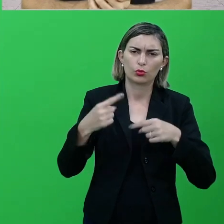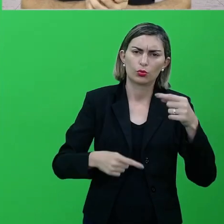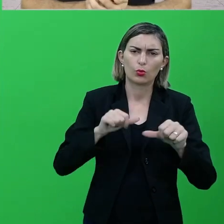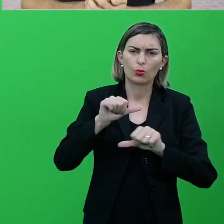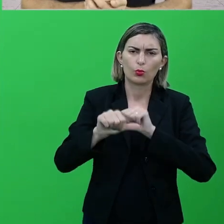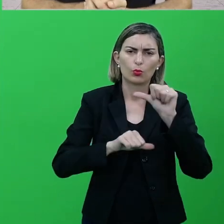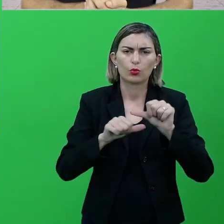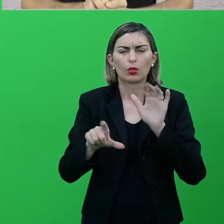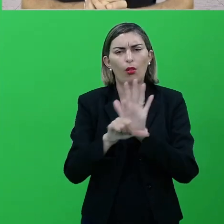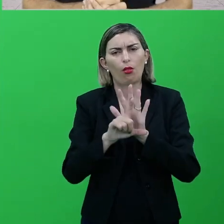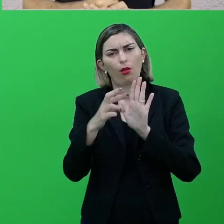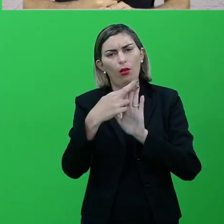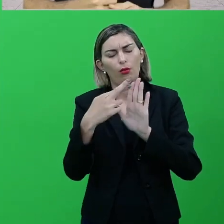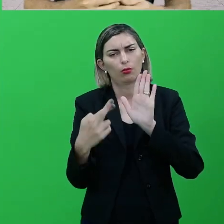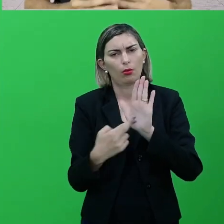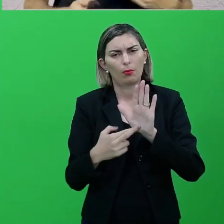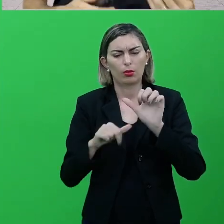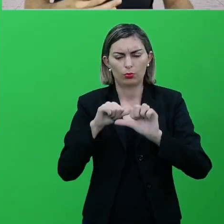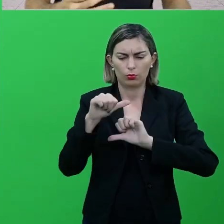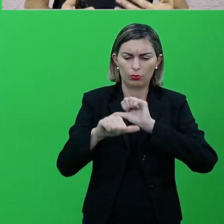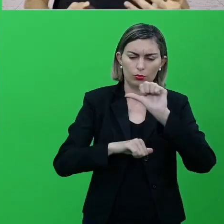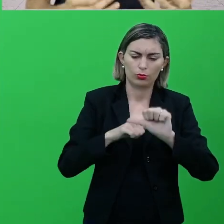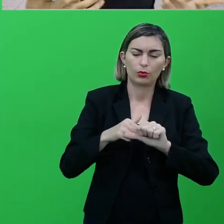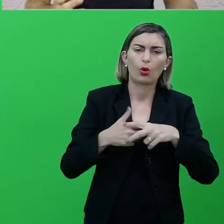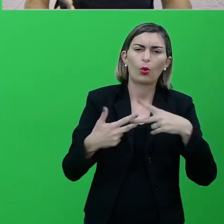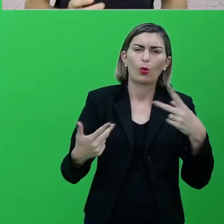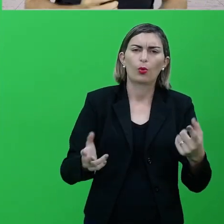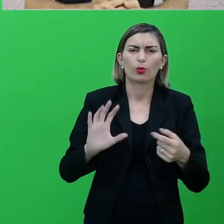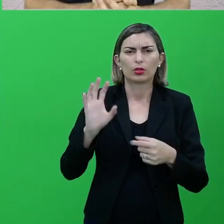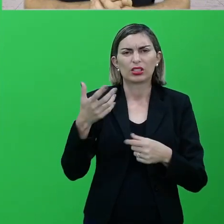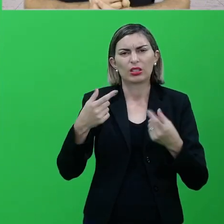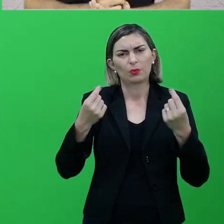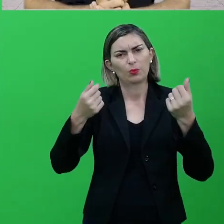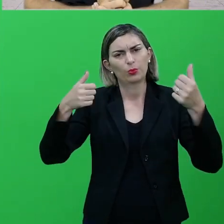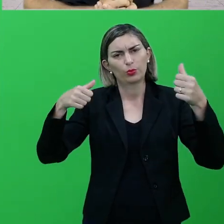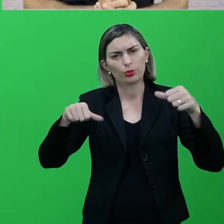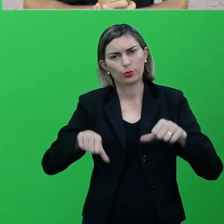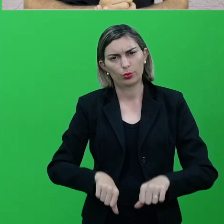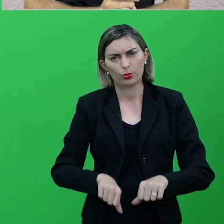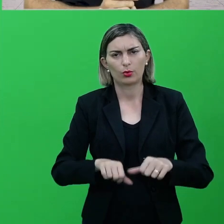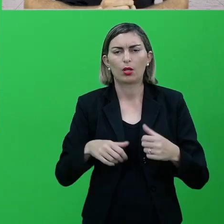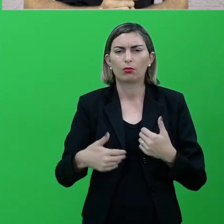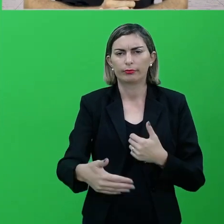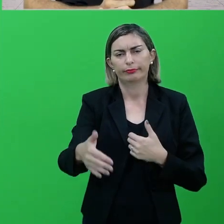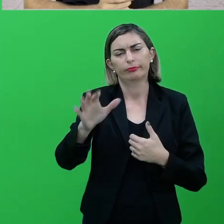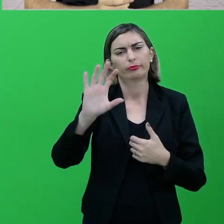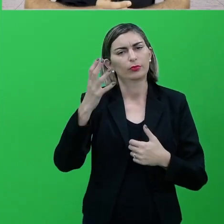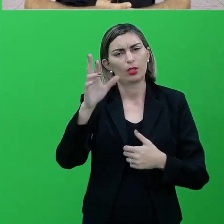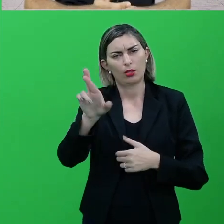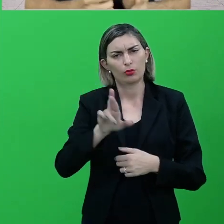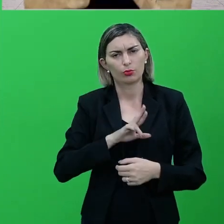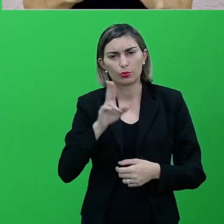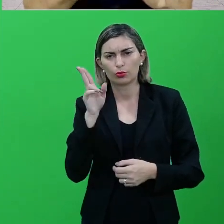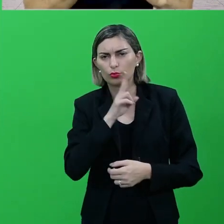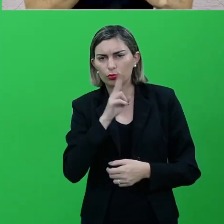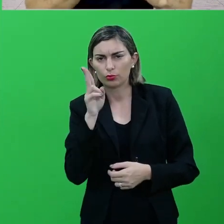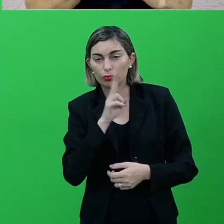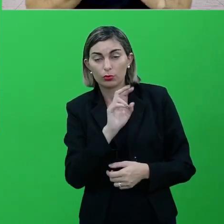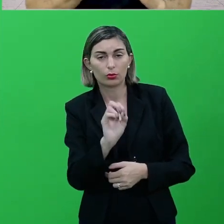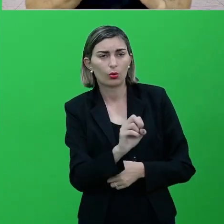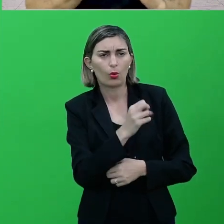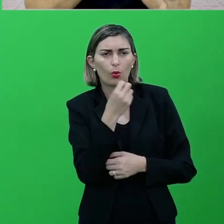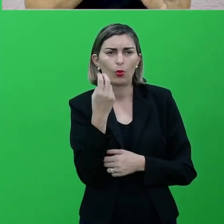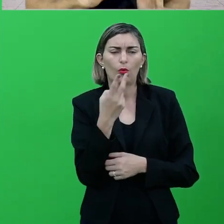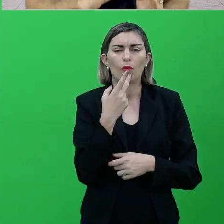em leis ou regulamentos, né, a ocorrência de uma crise, né, eventual que exige uma resposta urgente. Ou seja, a